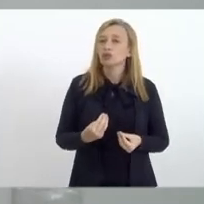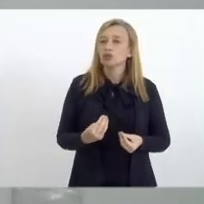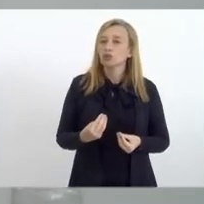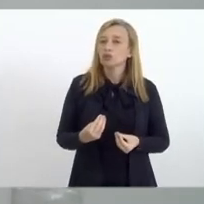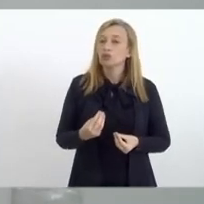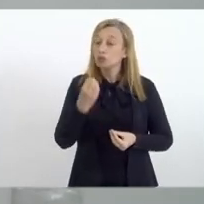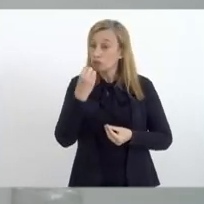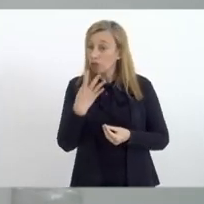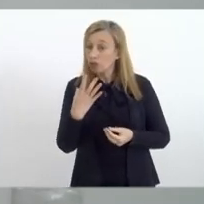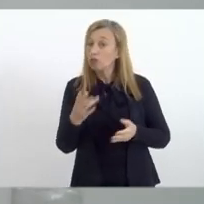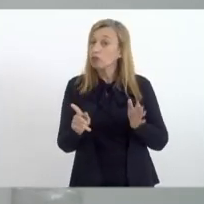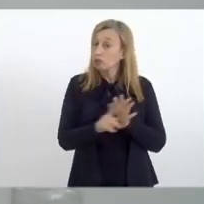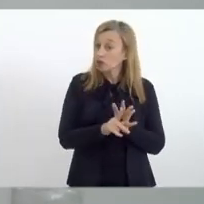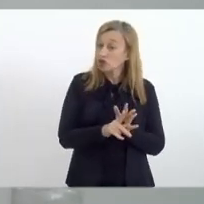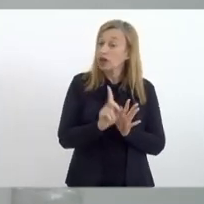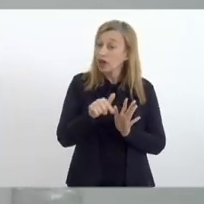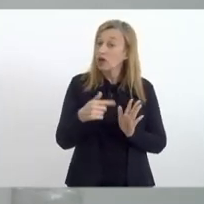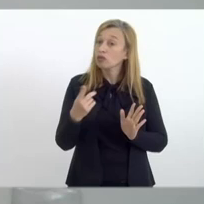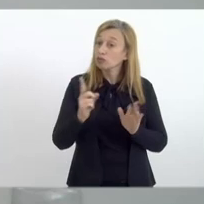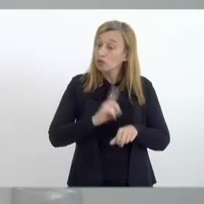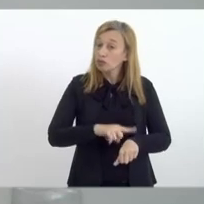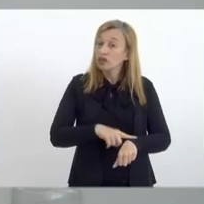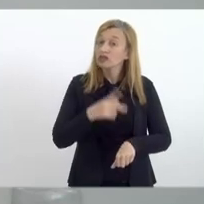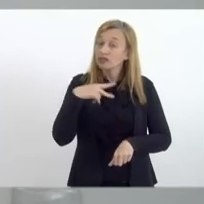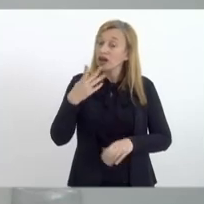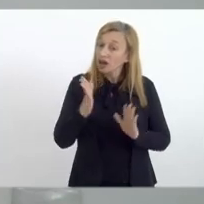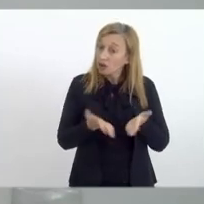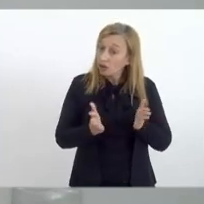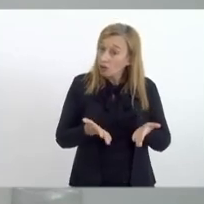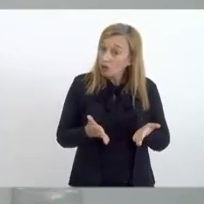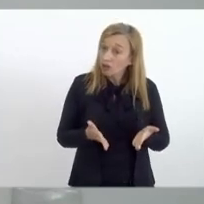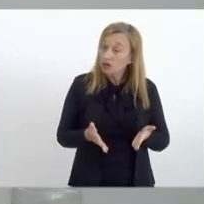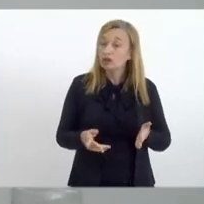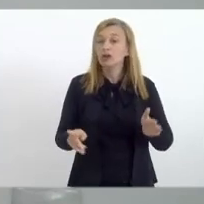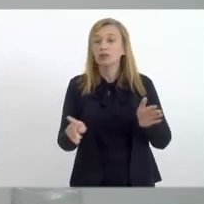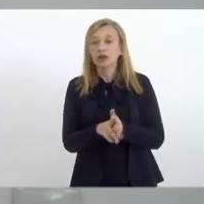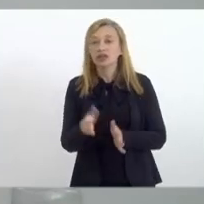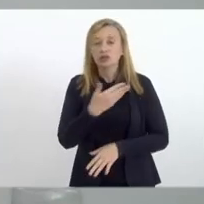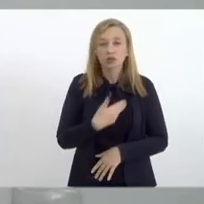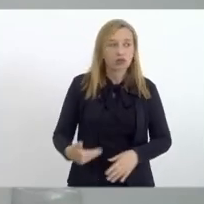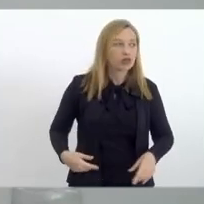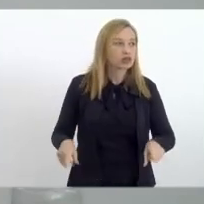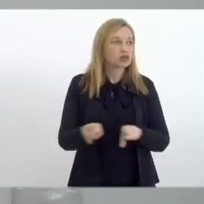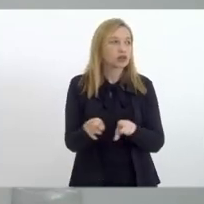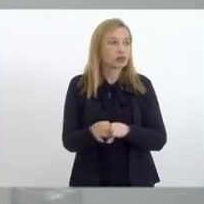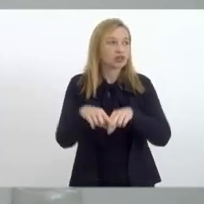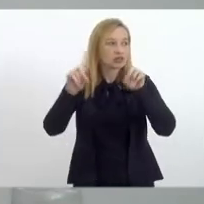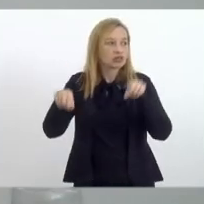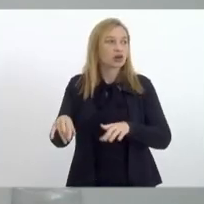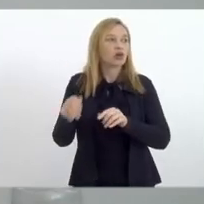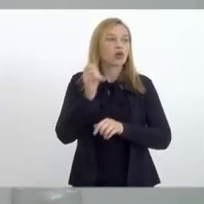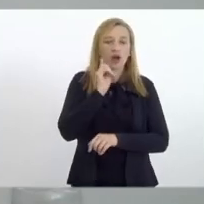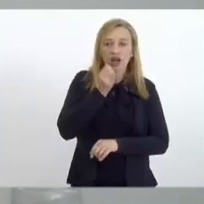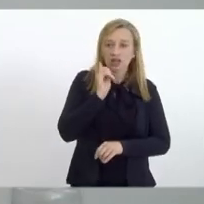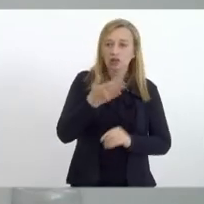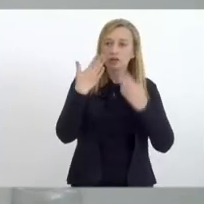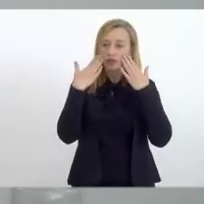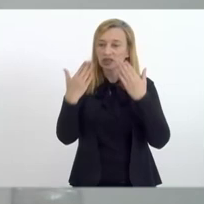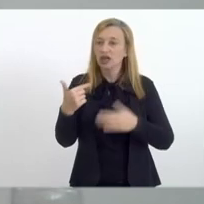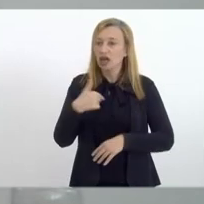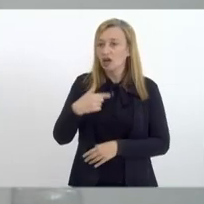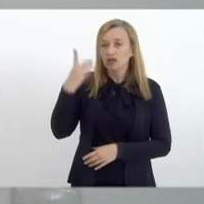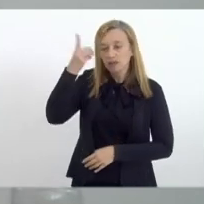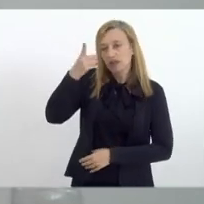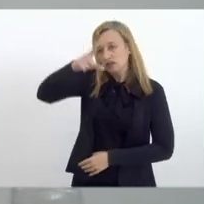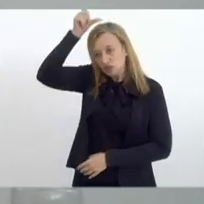para o projeto, é o momento de falar esse, tanto por parte do governo quanto do servidor, porque o relatório e a apresentação que tanto eu quanto o deputado